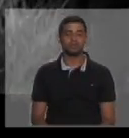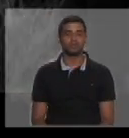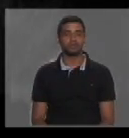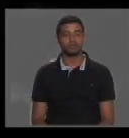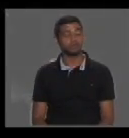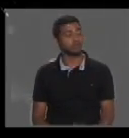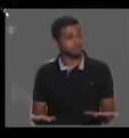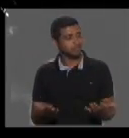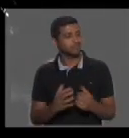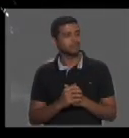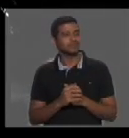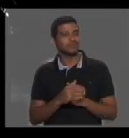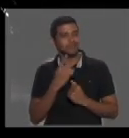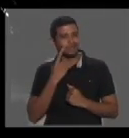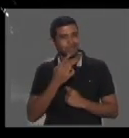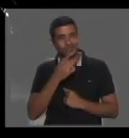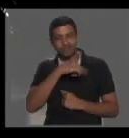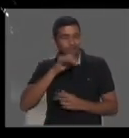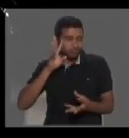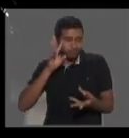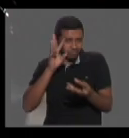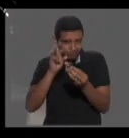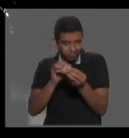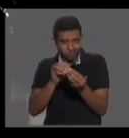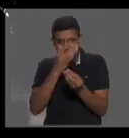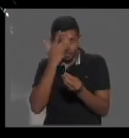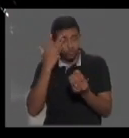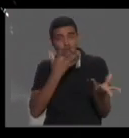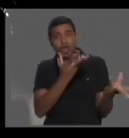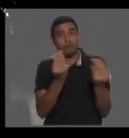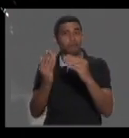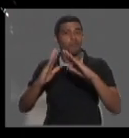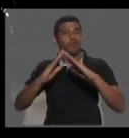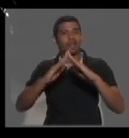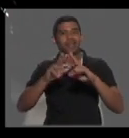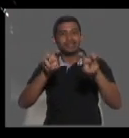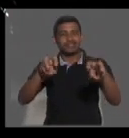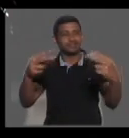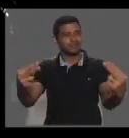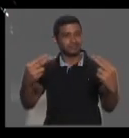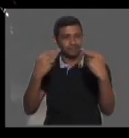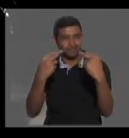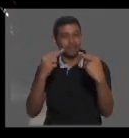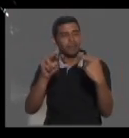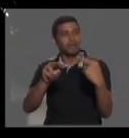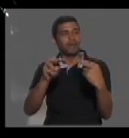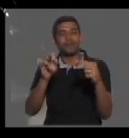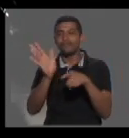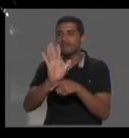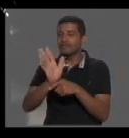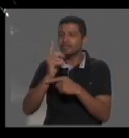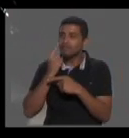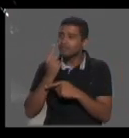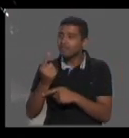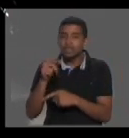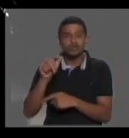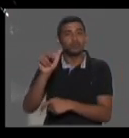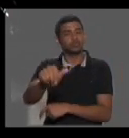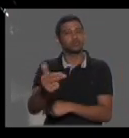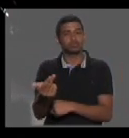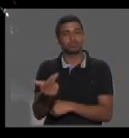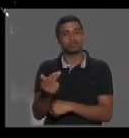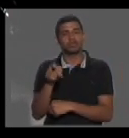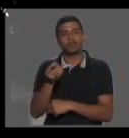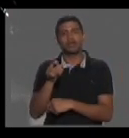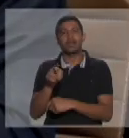garotos. Então, para a gente situar quem está assistindo a gente que não teve contato ainda com o filme, com essa